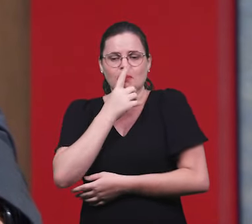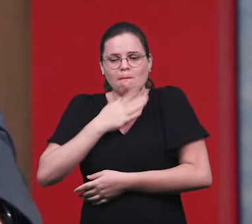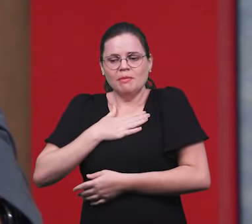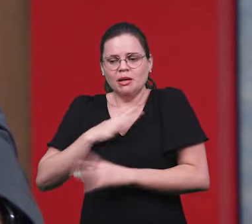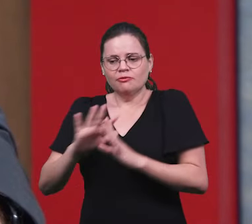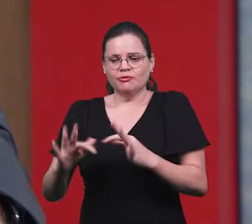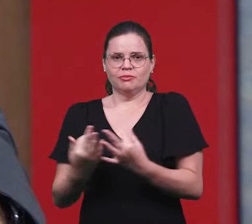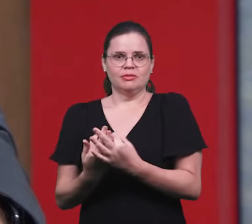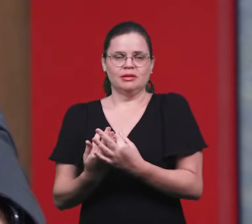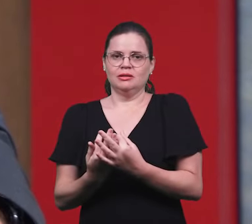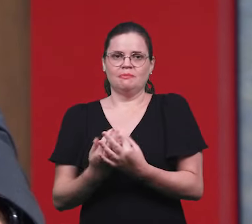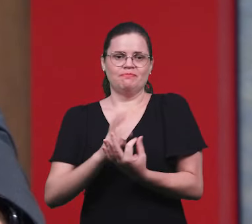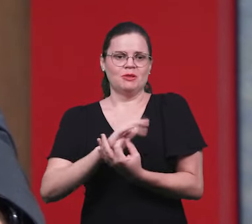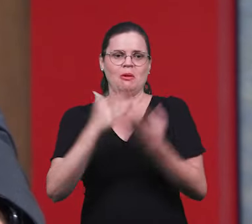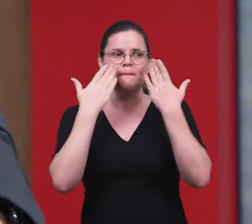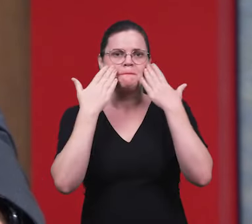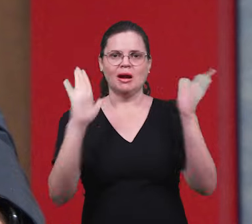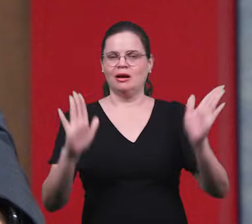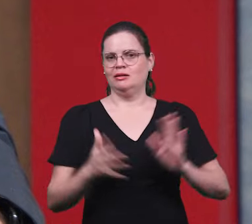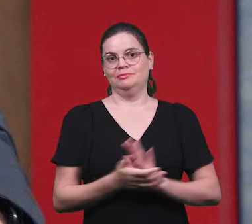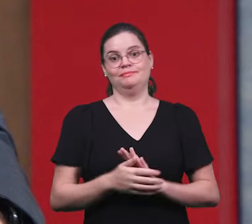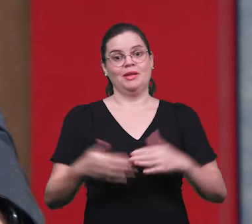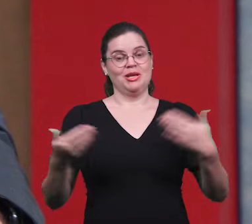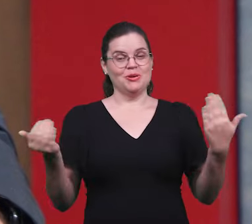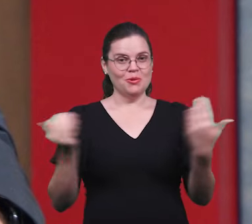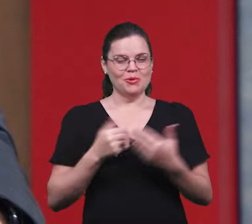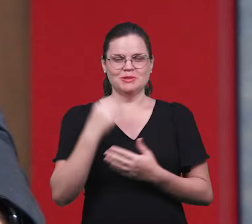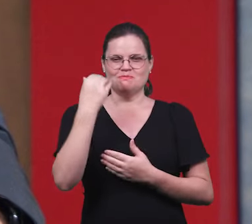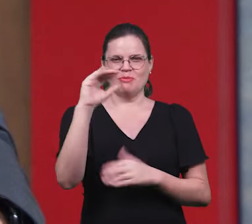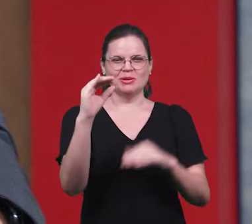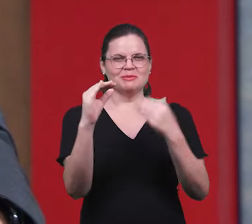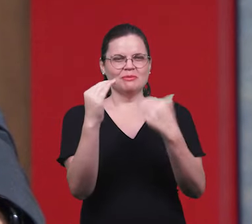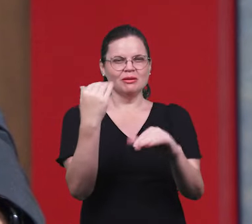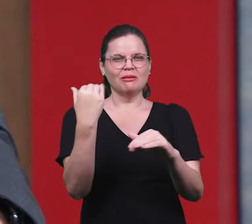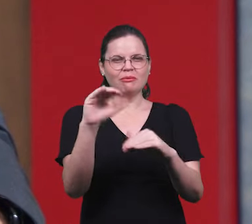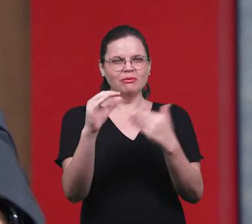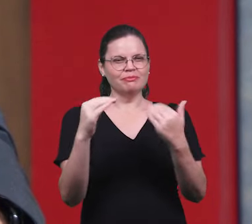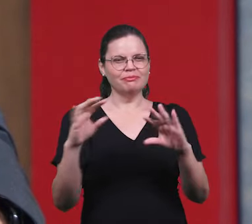E hoje, essa vaidade, essa exposição,